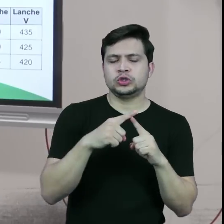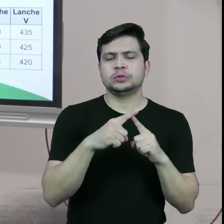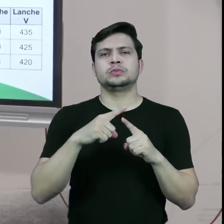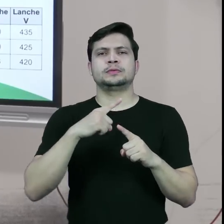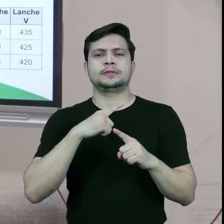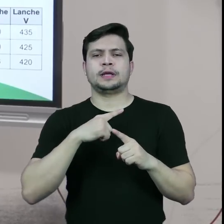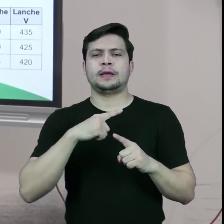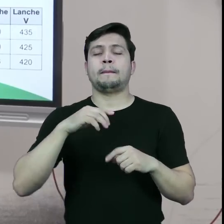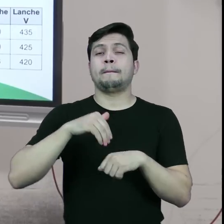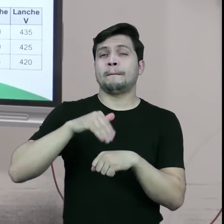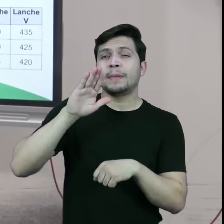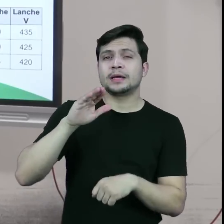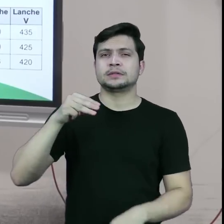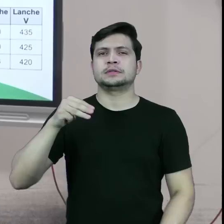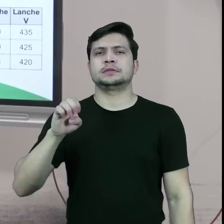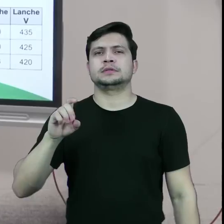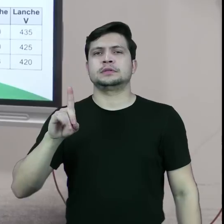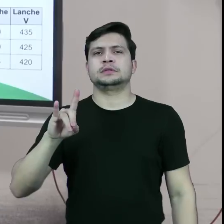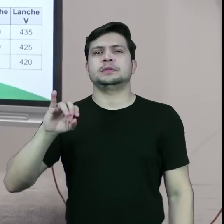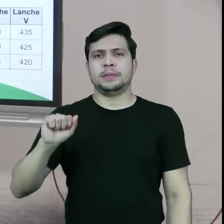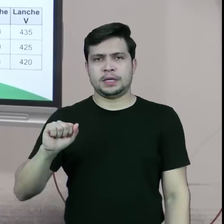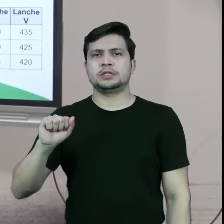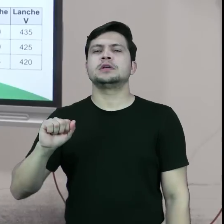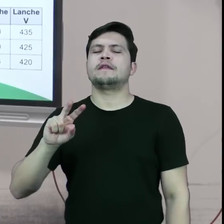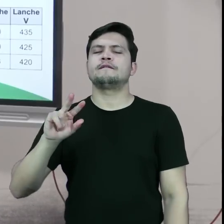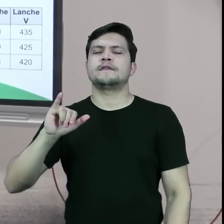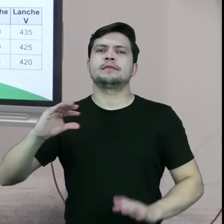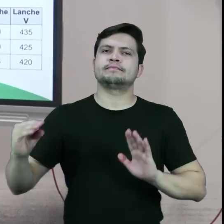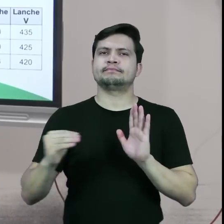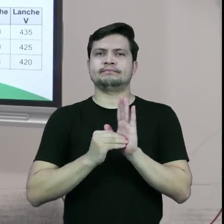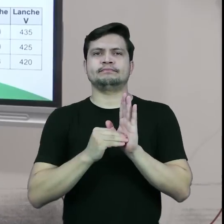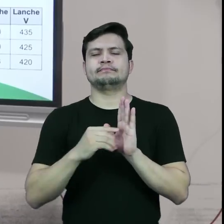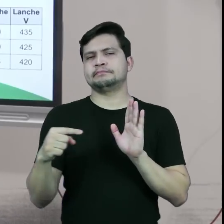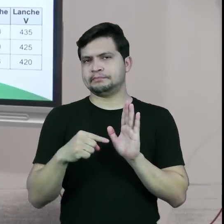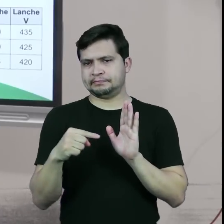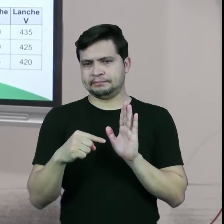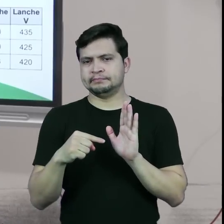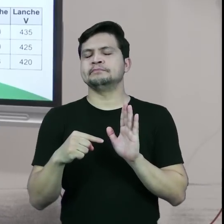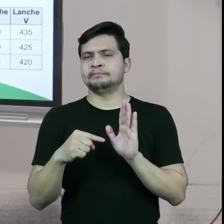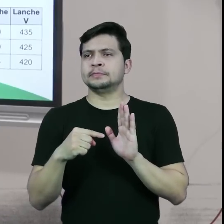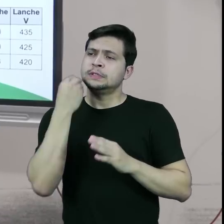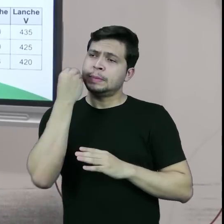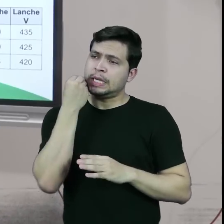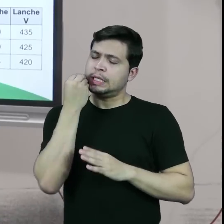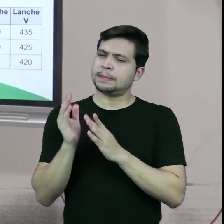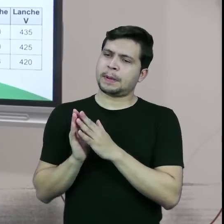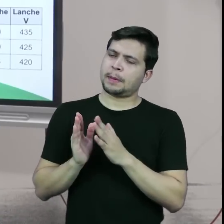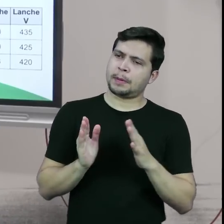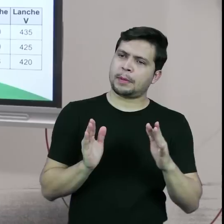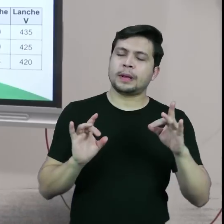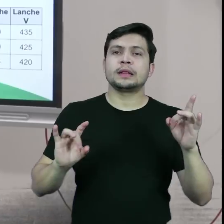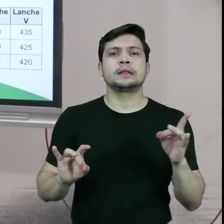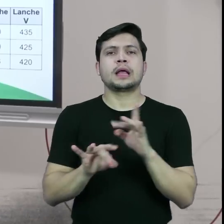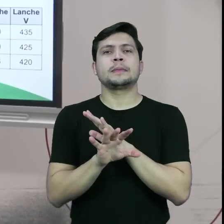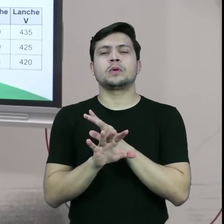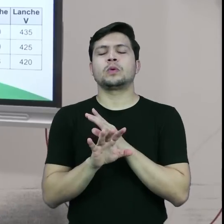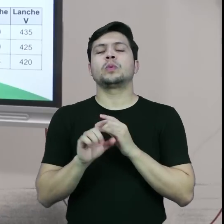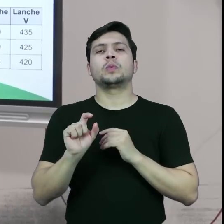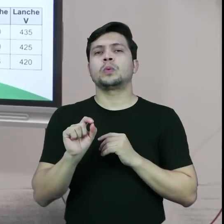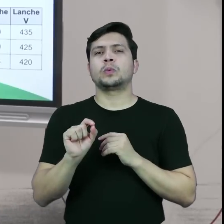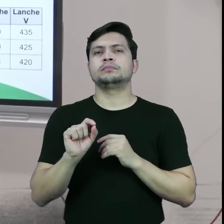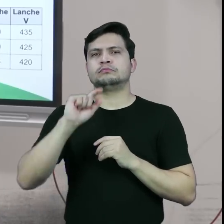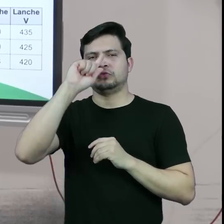preciso encontrar esse quinto valor. A soma dos valores, quando eu tenho a mesma quantidade de jogos para todo mundo, 5 jogos, só essa